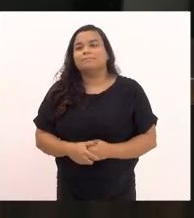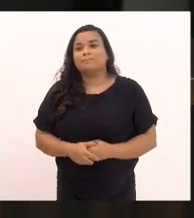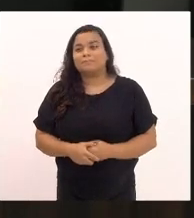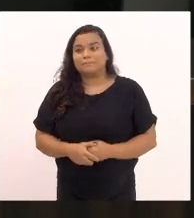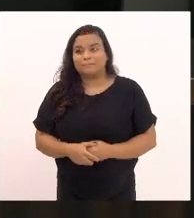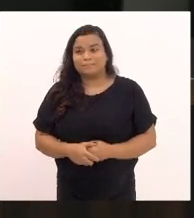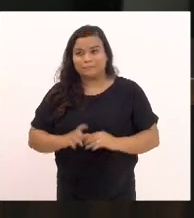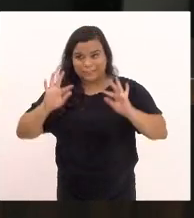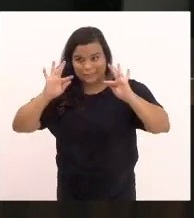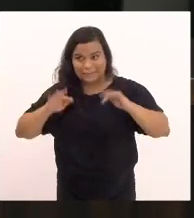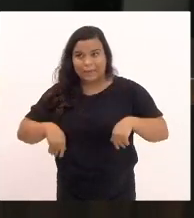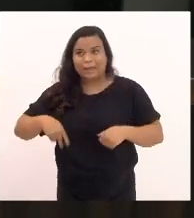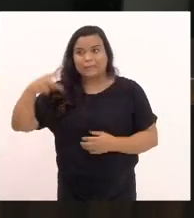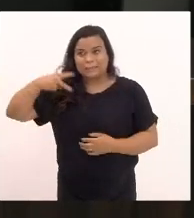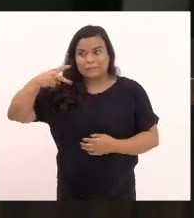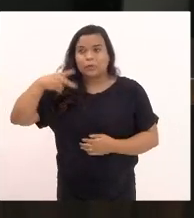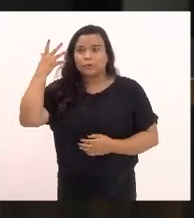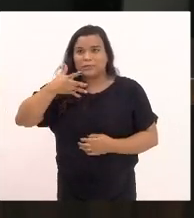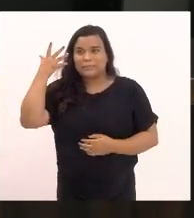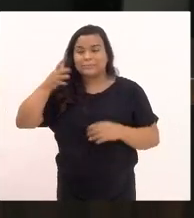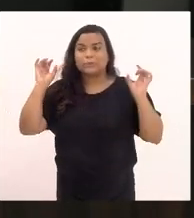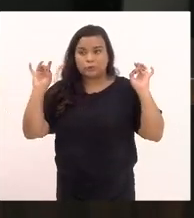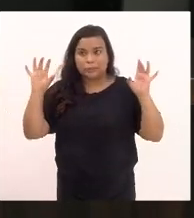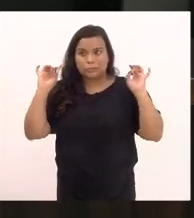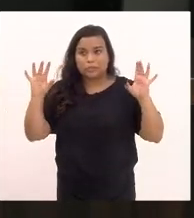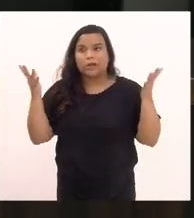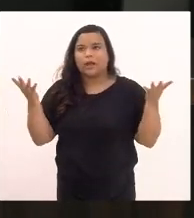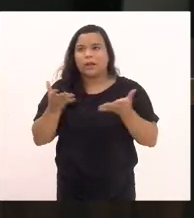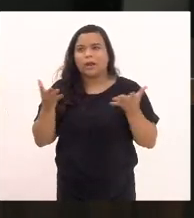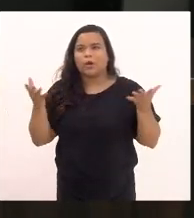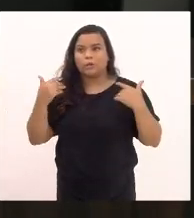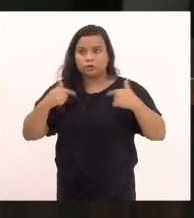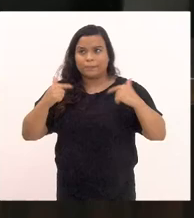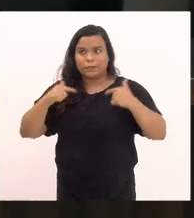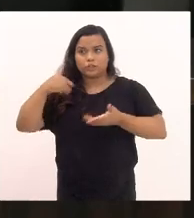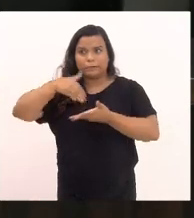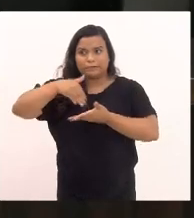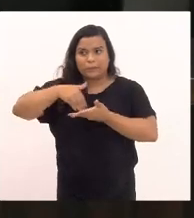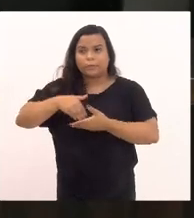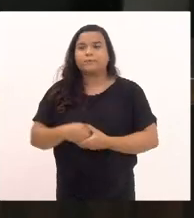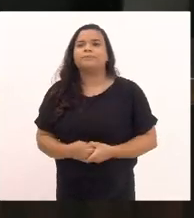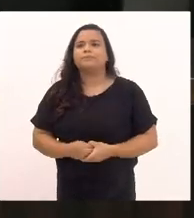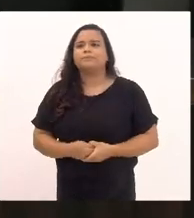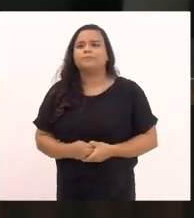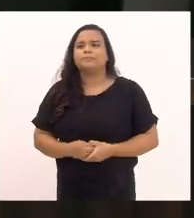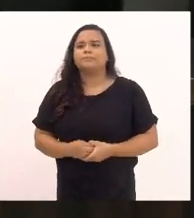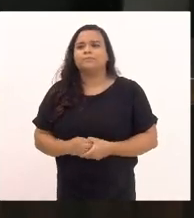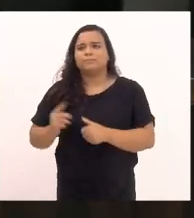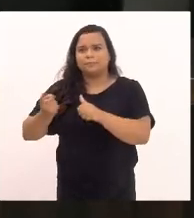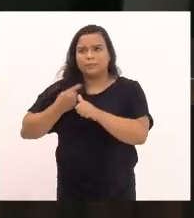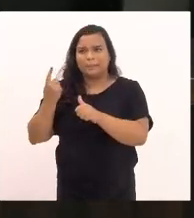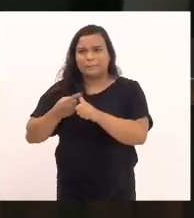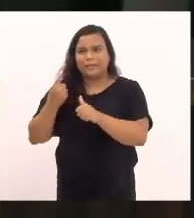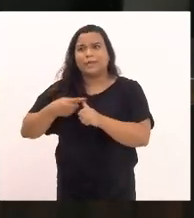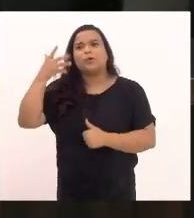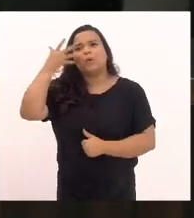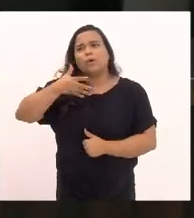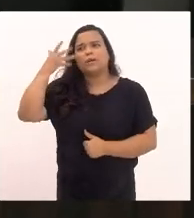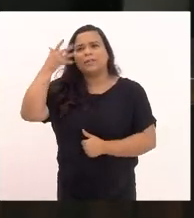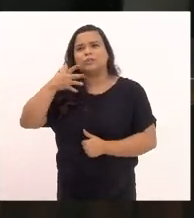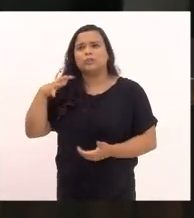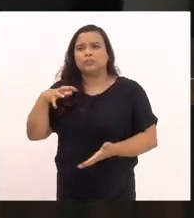Então, está encerrada a segunda sessão extraordinária e passamos ao expediente final. Primeiro orador escrito é o nobre deputado Luiz